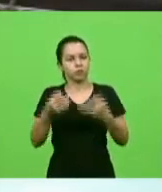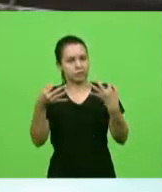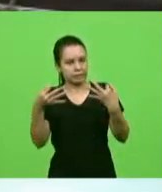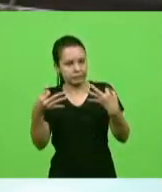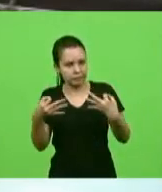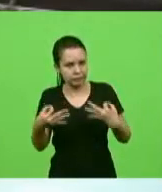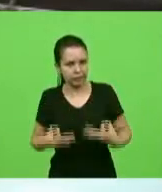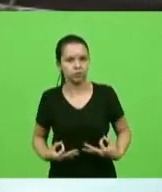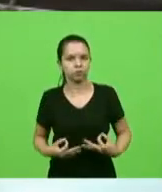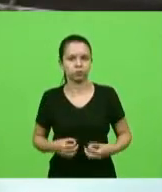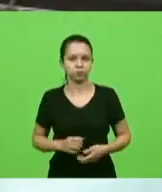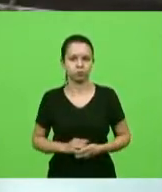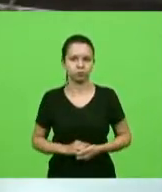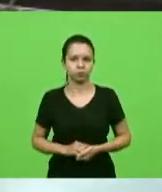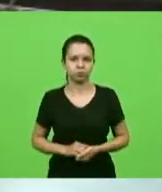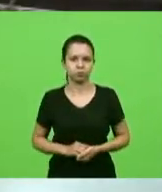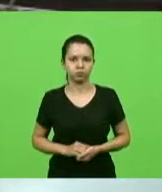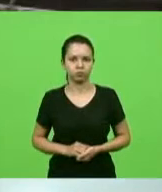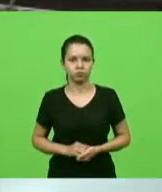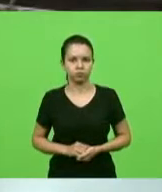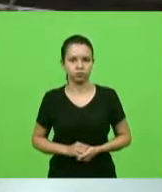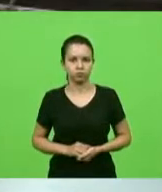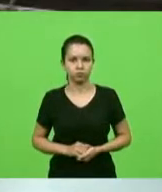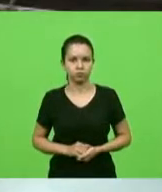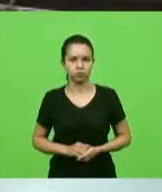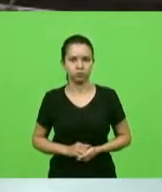que nós nos propomos.